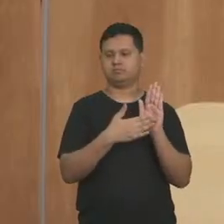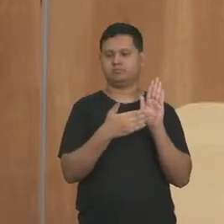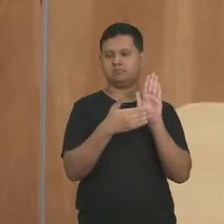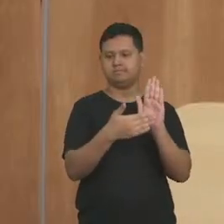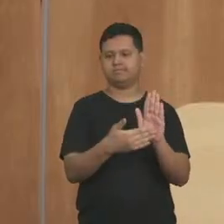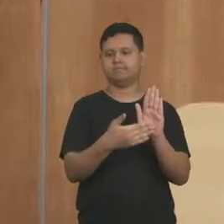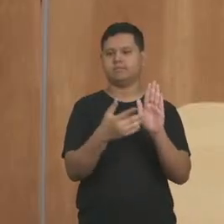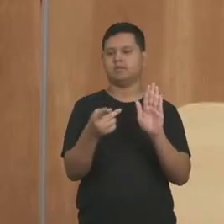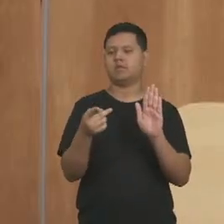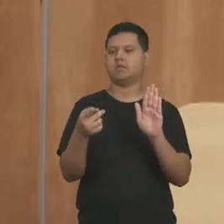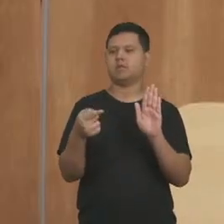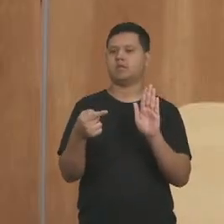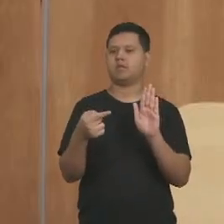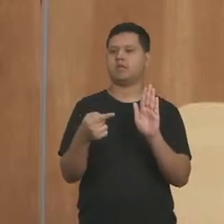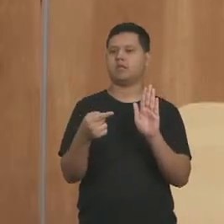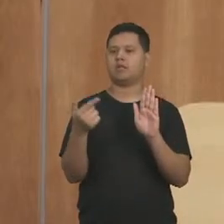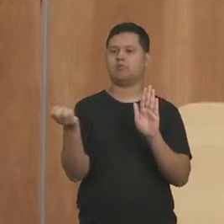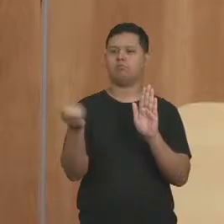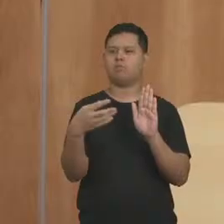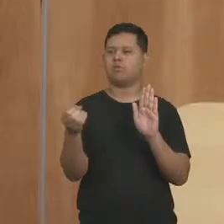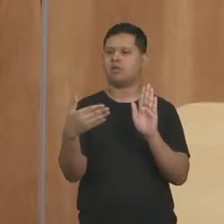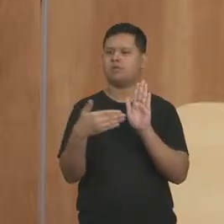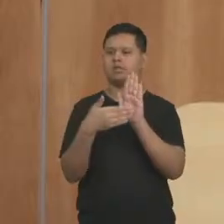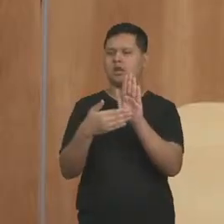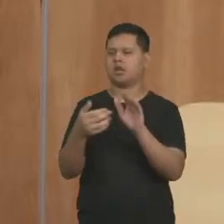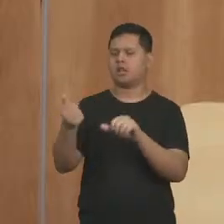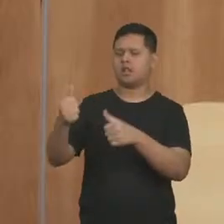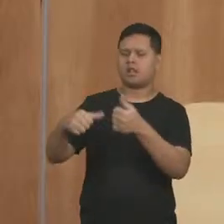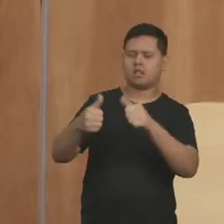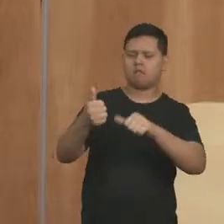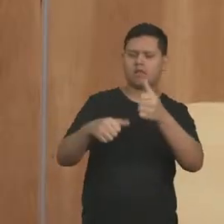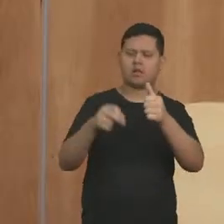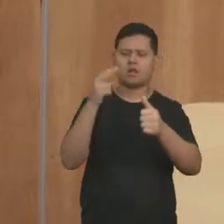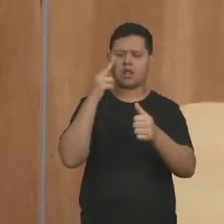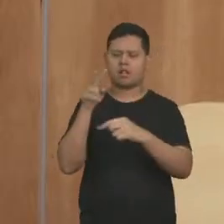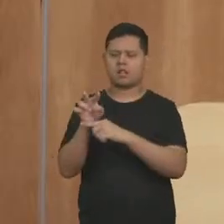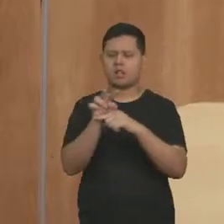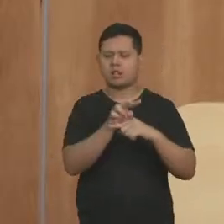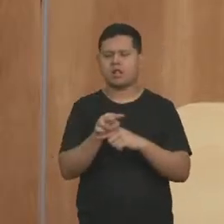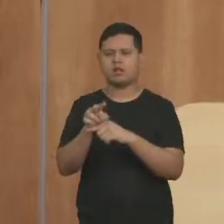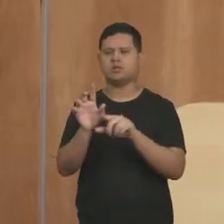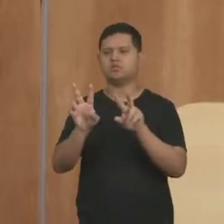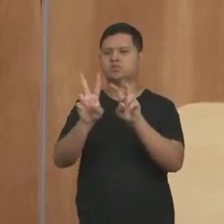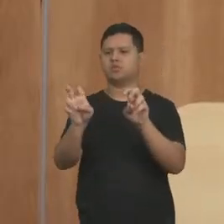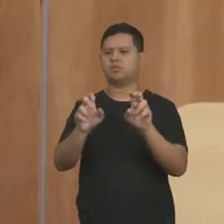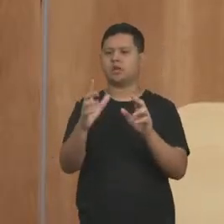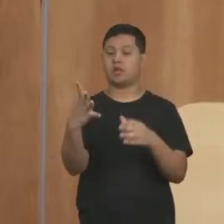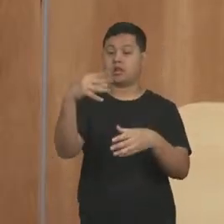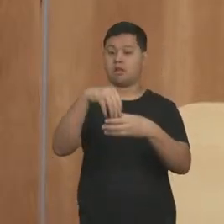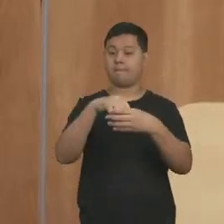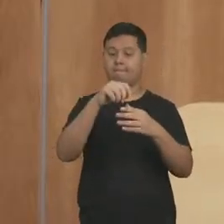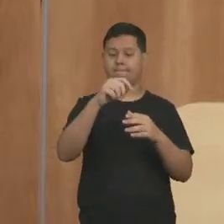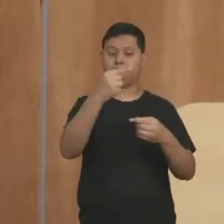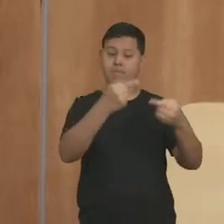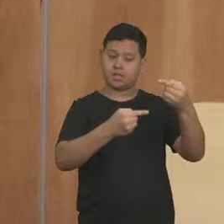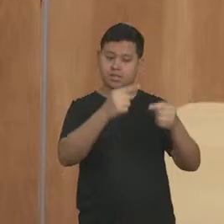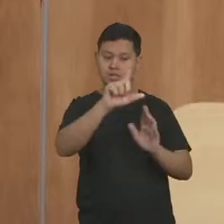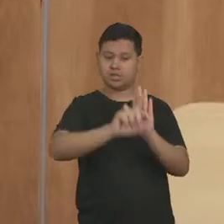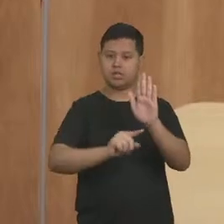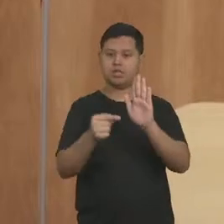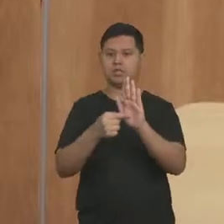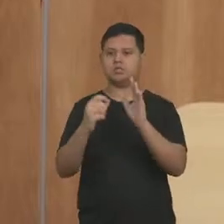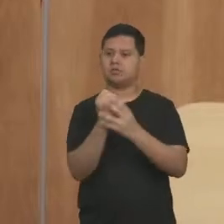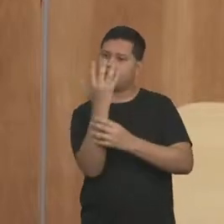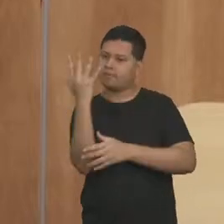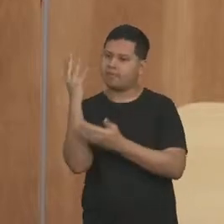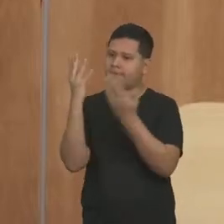propor diretrizes e acompanhar, avaliar, assessorar a implementação da política ambiental municipal. É